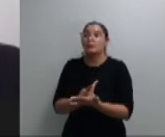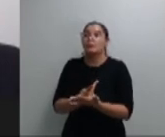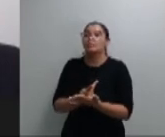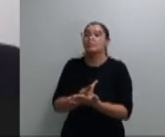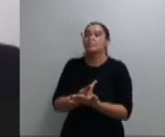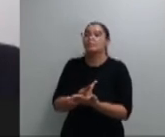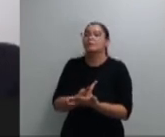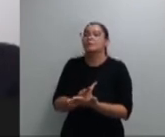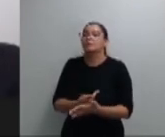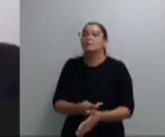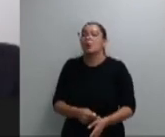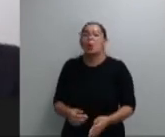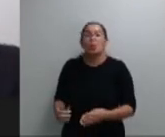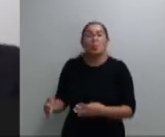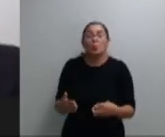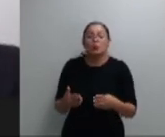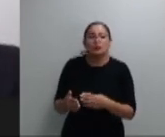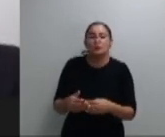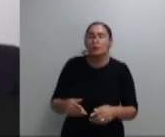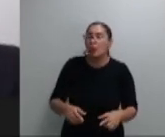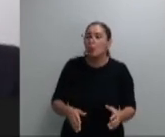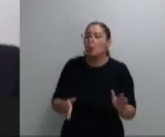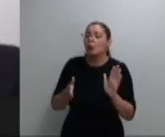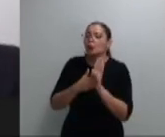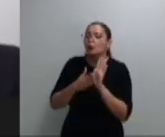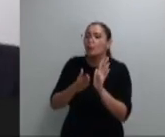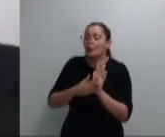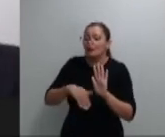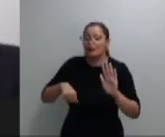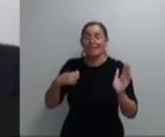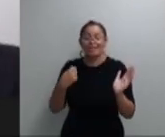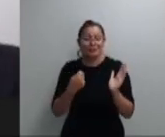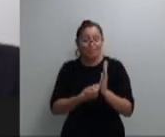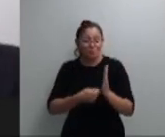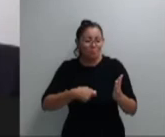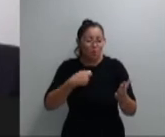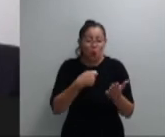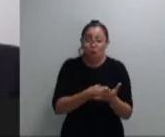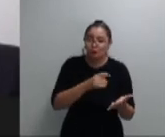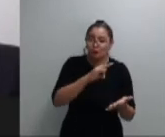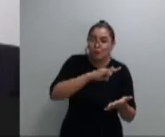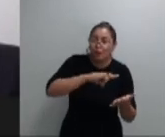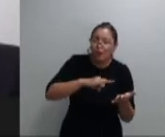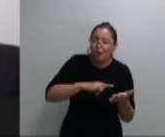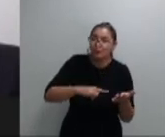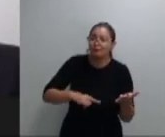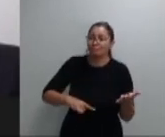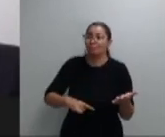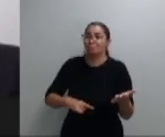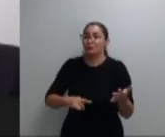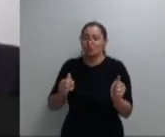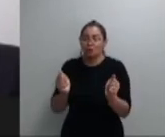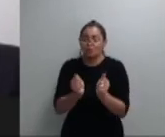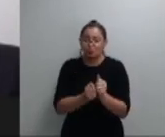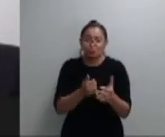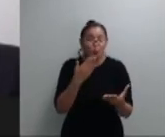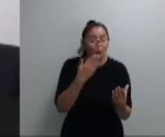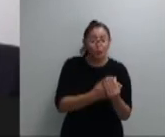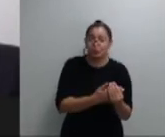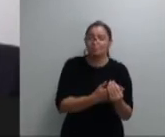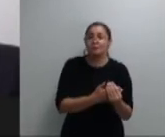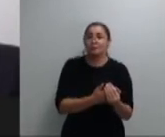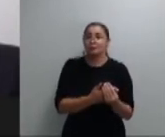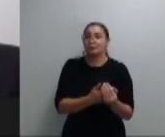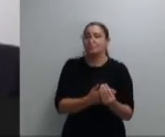deslinde processual depende da aflição das provas documentais carregadas ao processo e no caso o